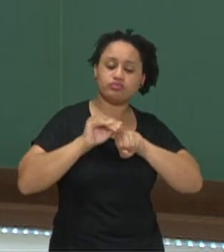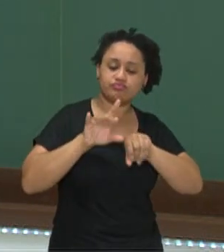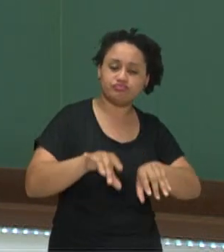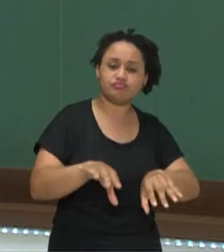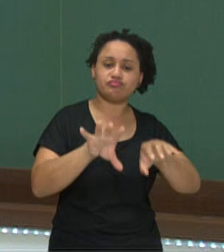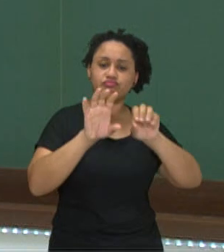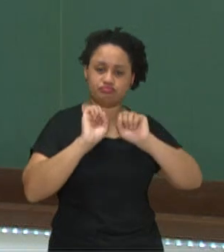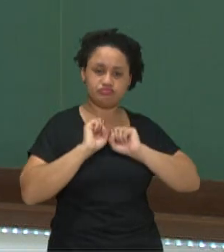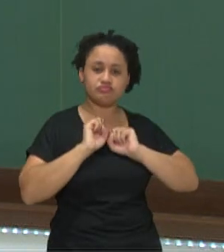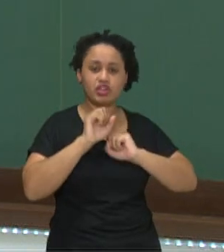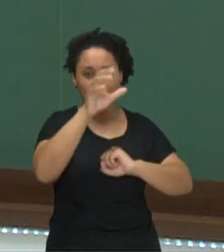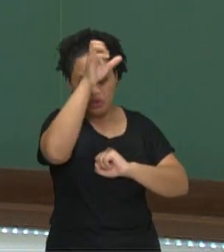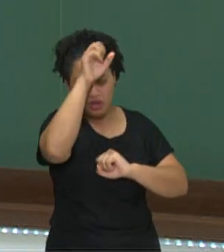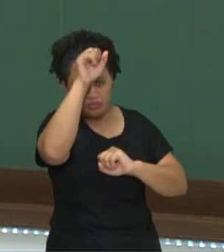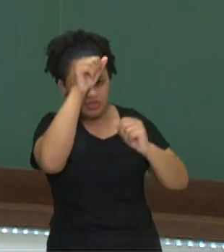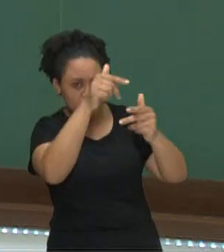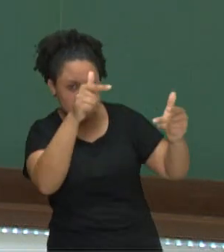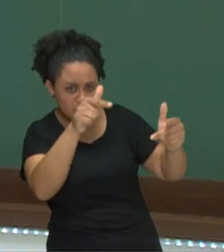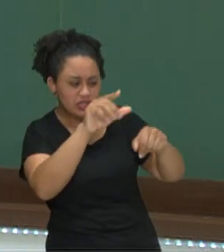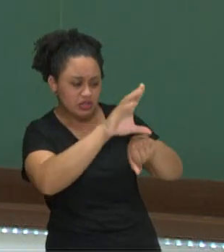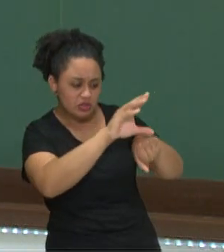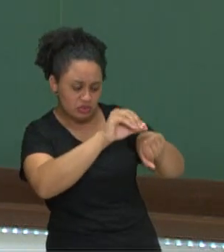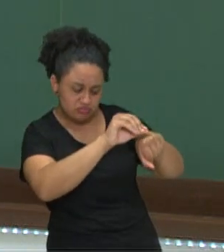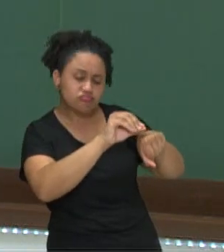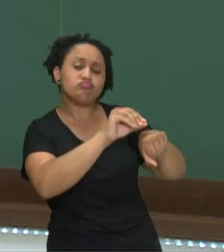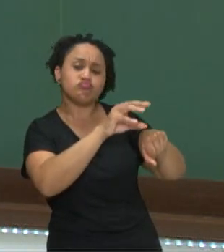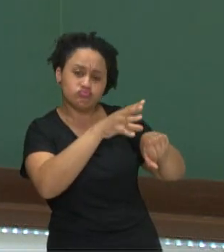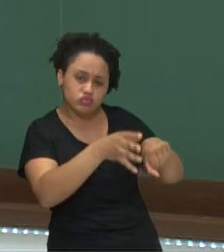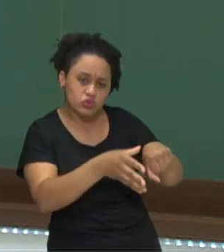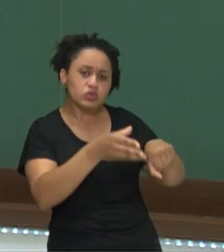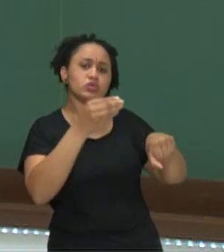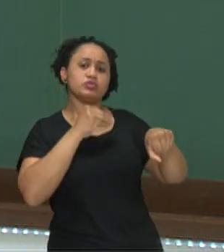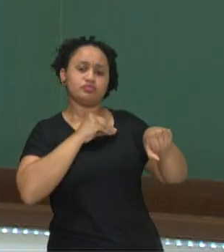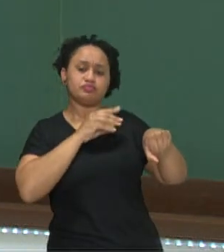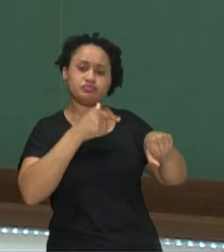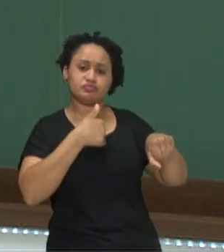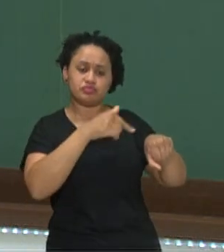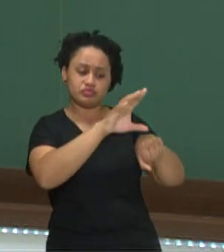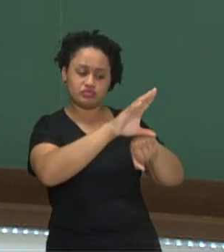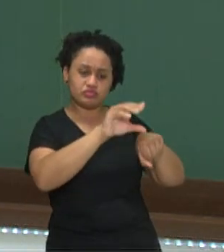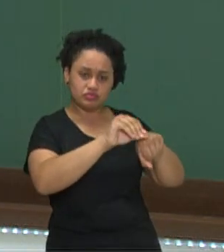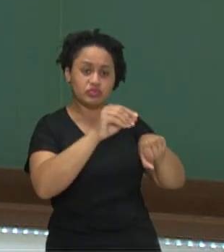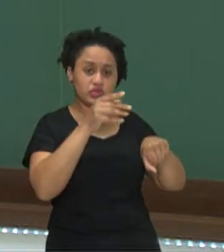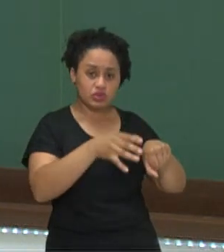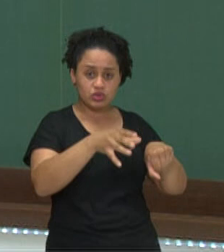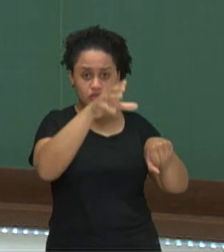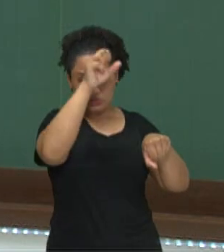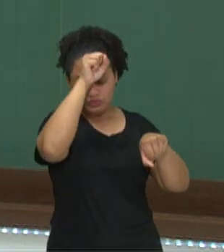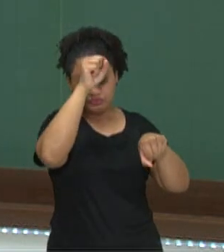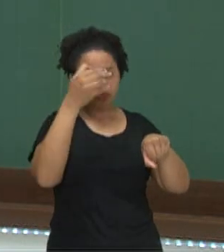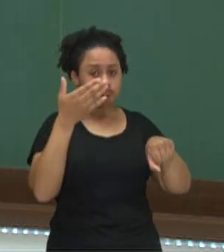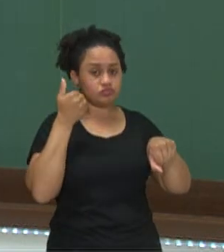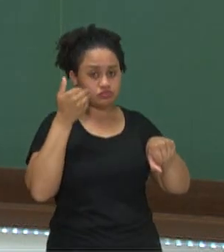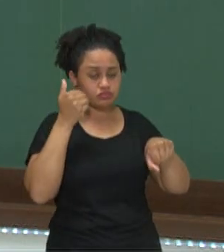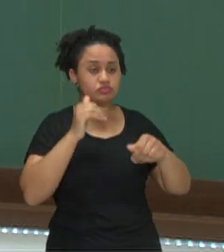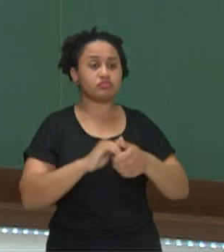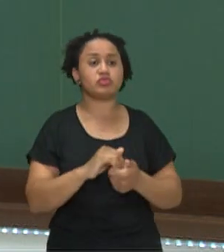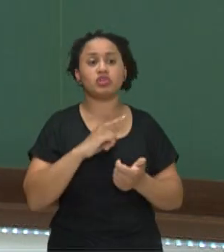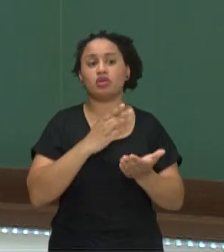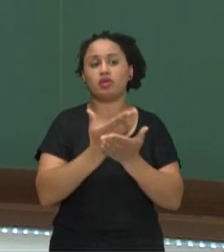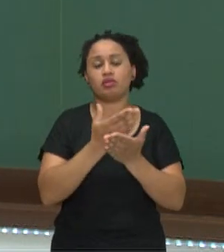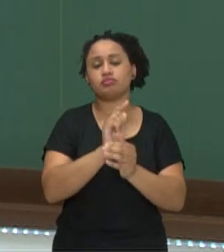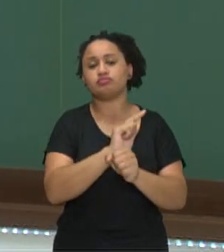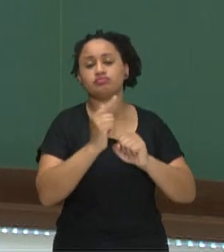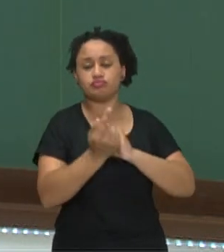eu aprendo algo, eu retive esse conhecimento, né? Tive lá uma aula sobre geografia, falei sobre as regiões